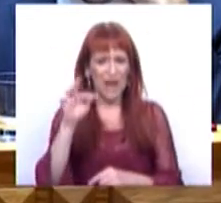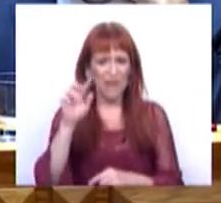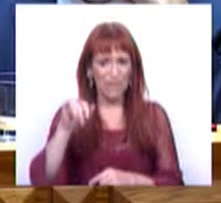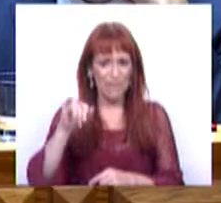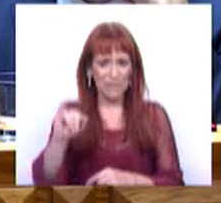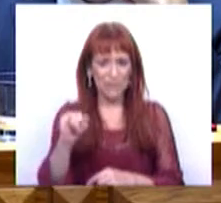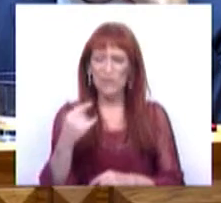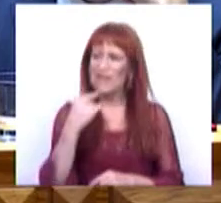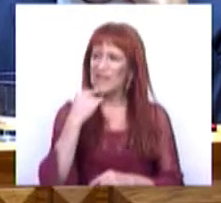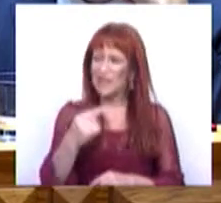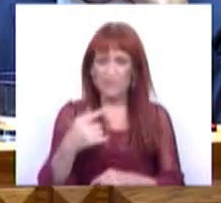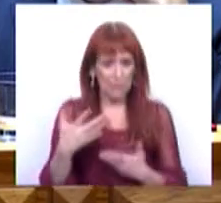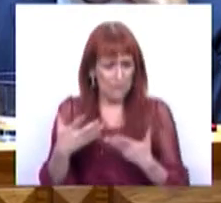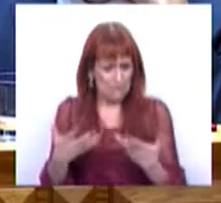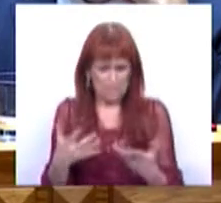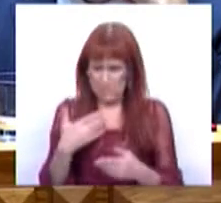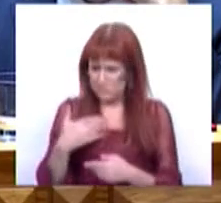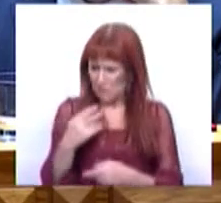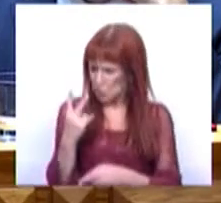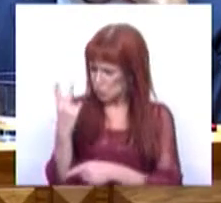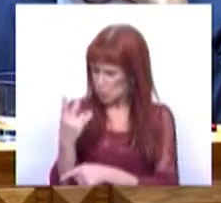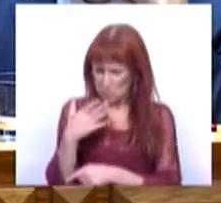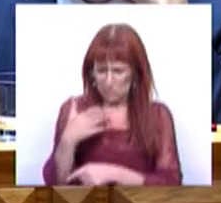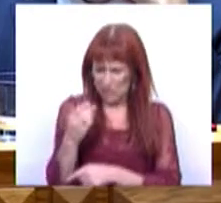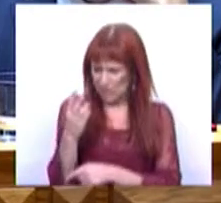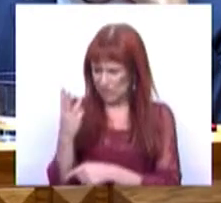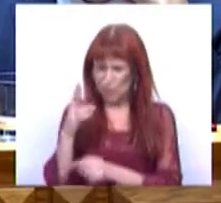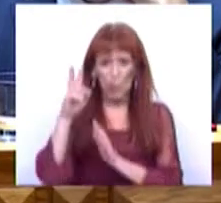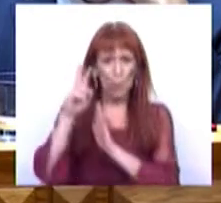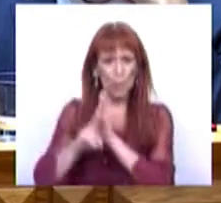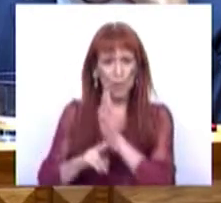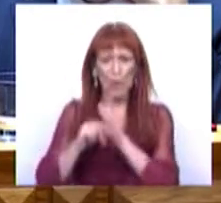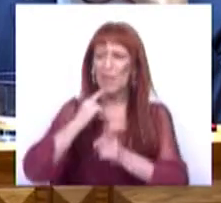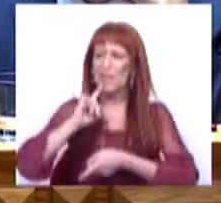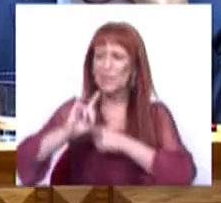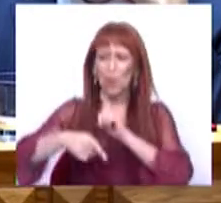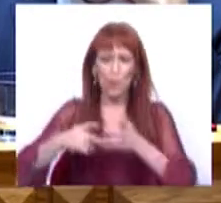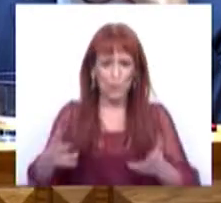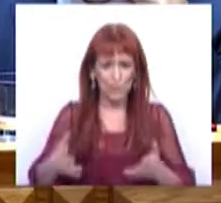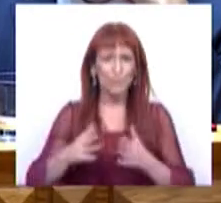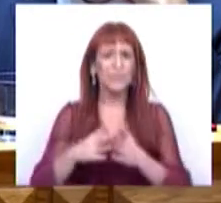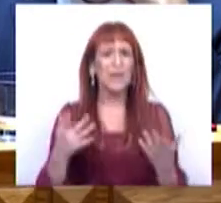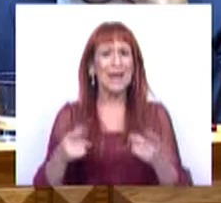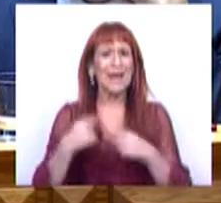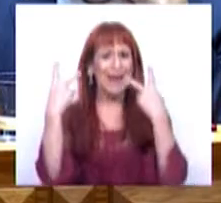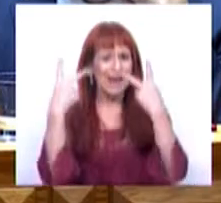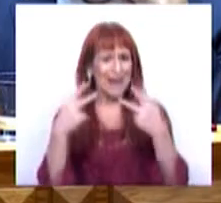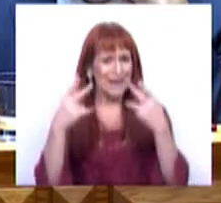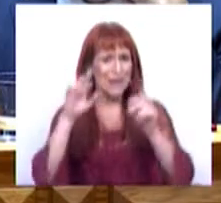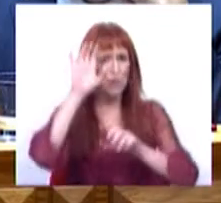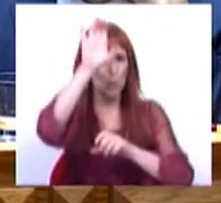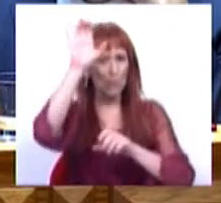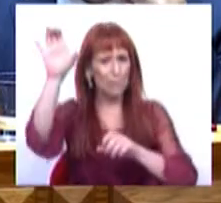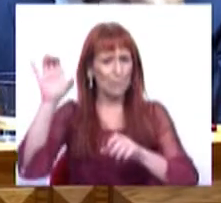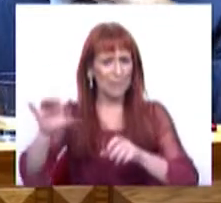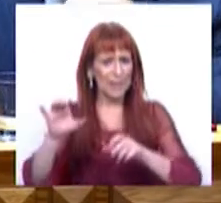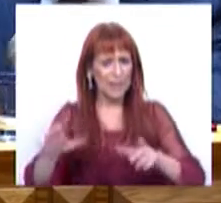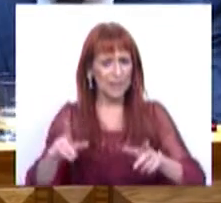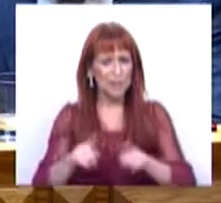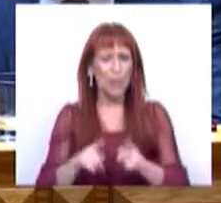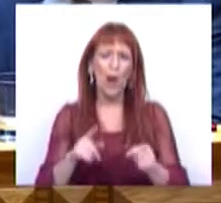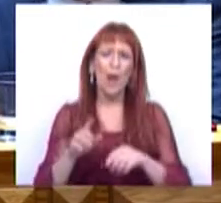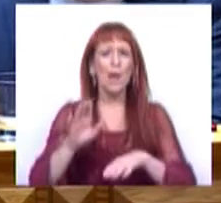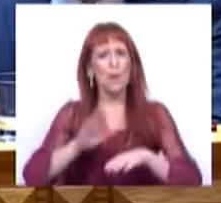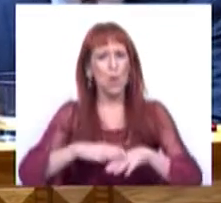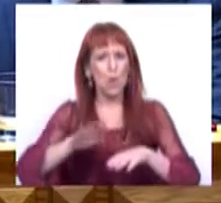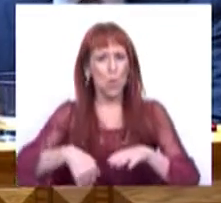o FMI veio dizer agora há 2 semanas ou há 3 semanas num relatório o seguinte: veio criticar os países que, para